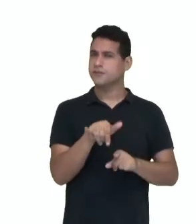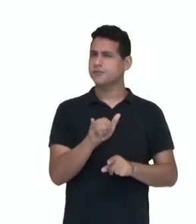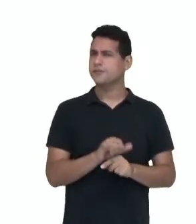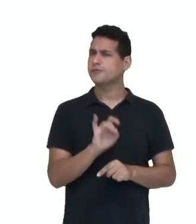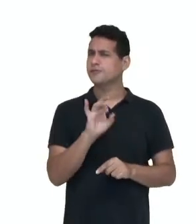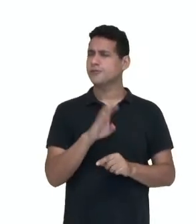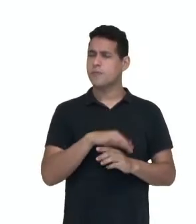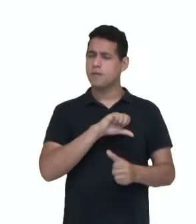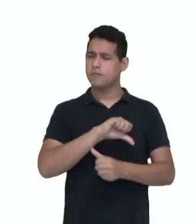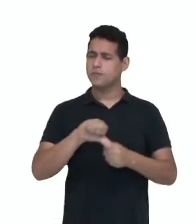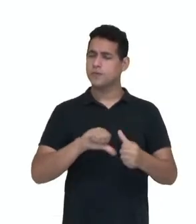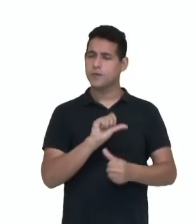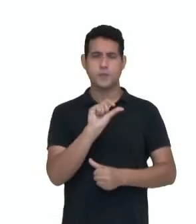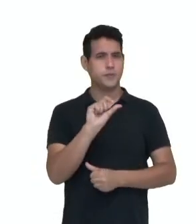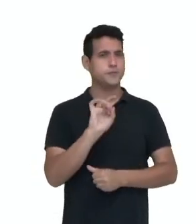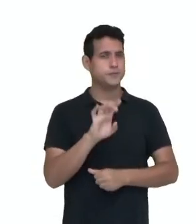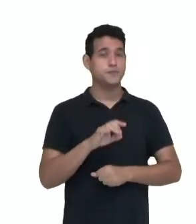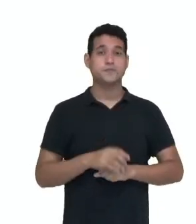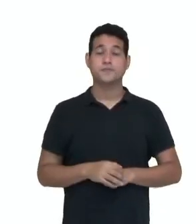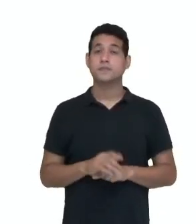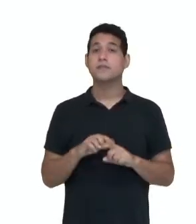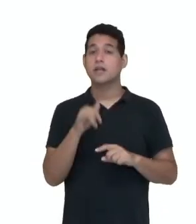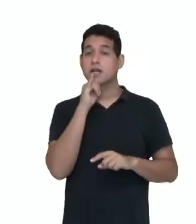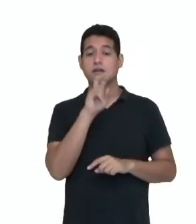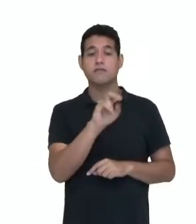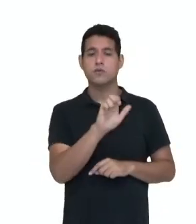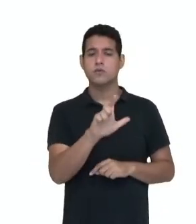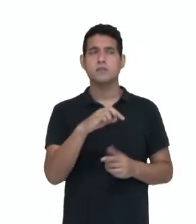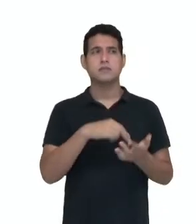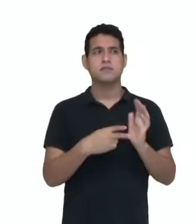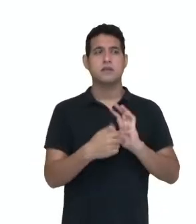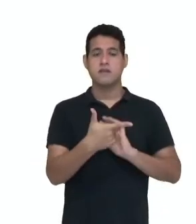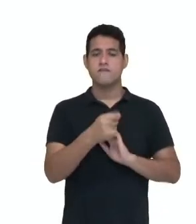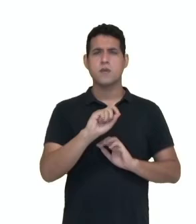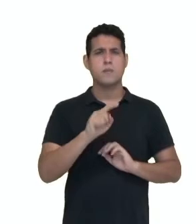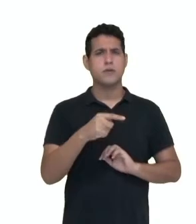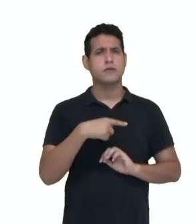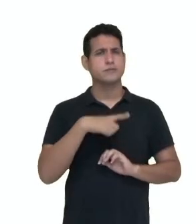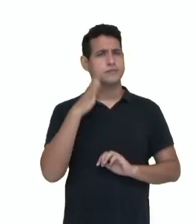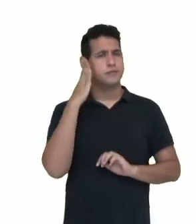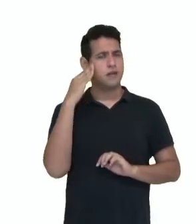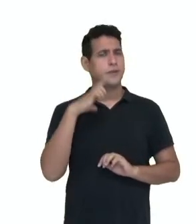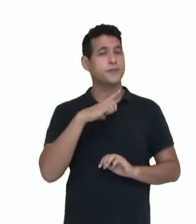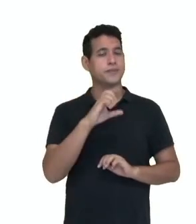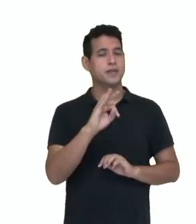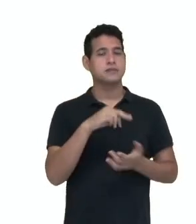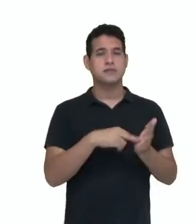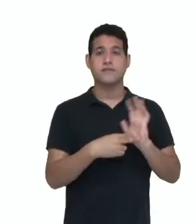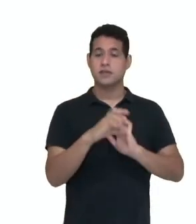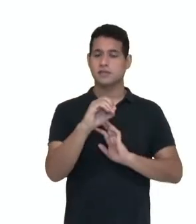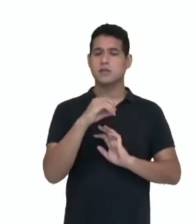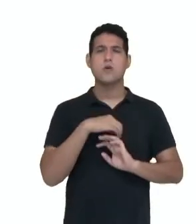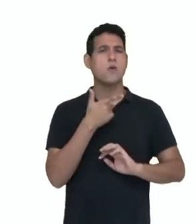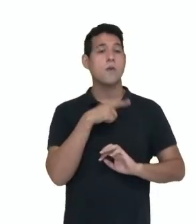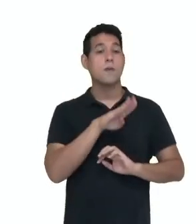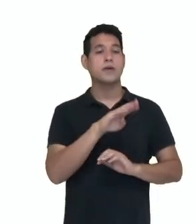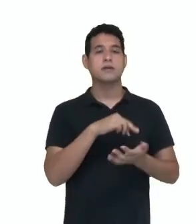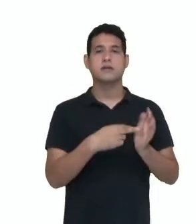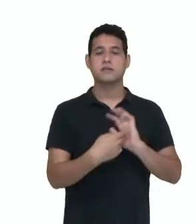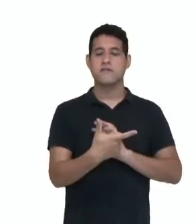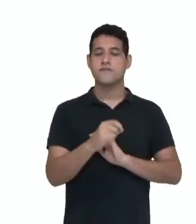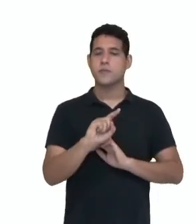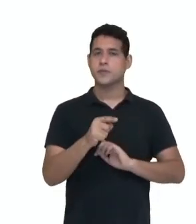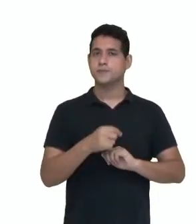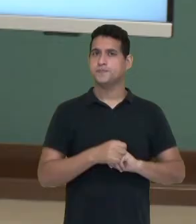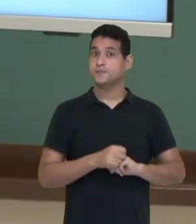só para diversificar um pouco. Então, se o volume for 20.000, eu já sei que o tempo é 0. Então, aqui eu já consigo que o b vale